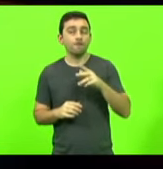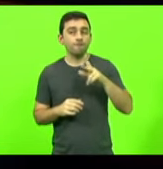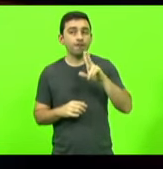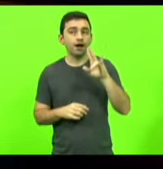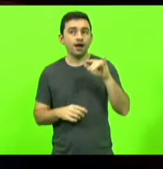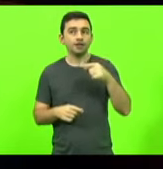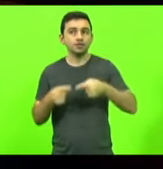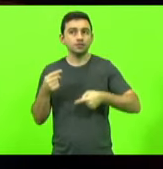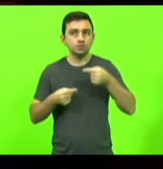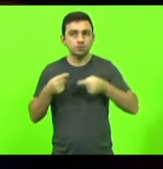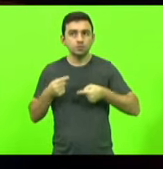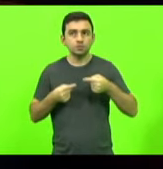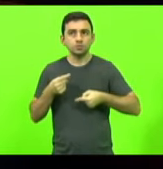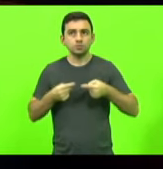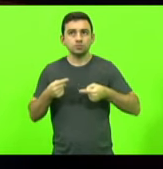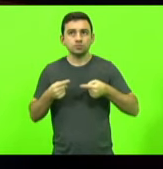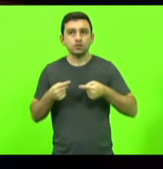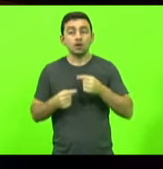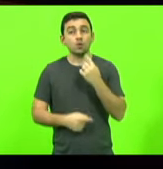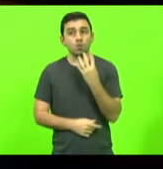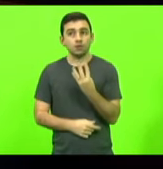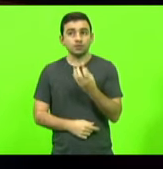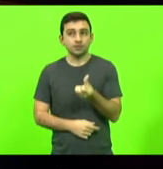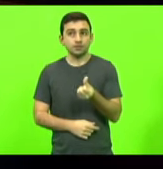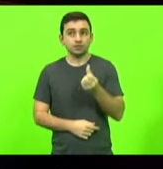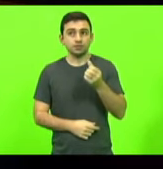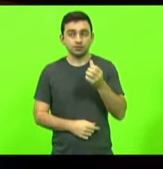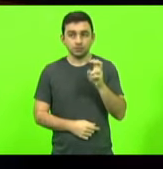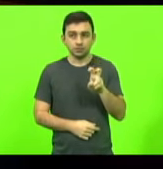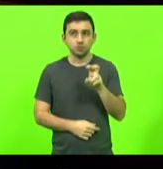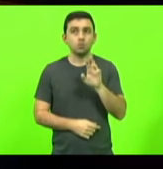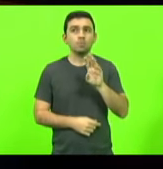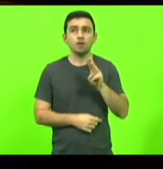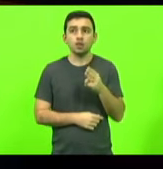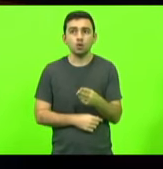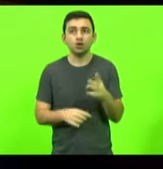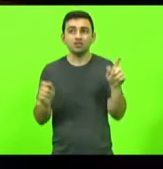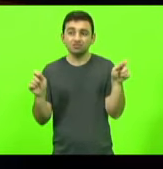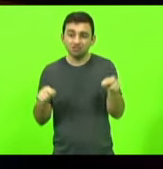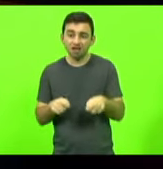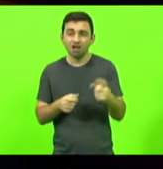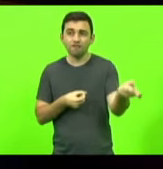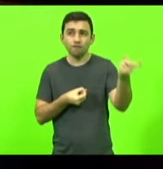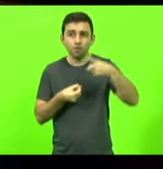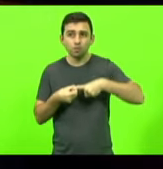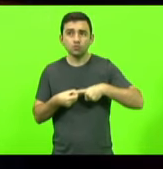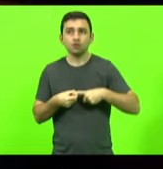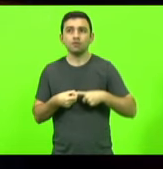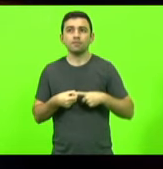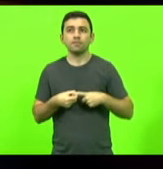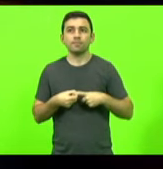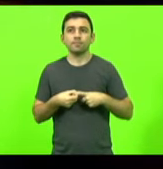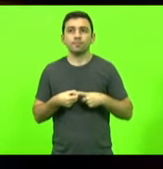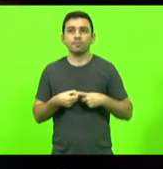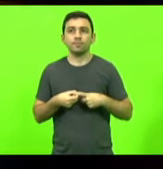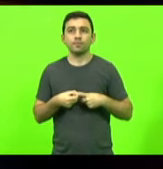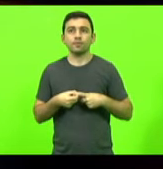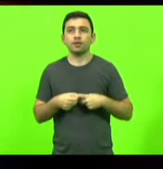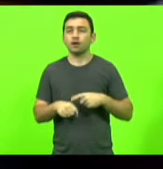que pelo menos esses 465 milhões a gente consiga de volta quando